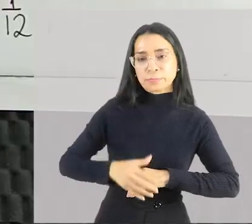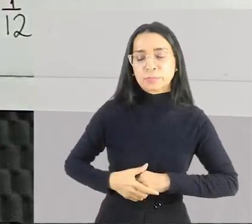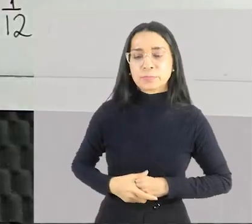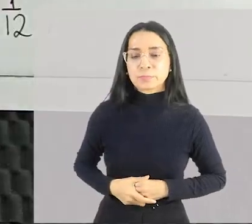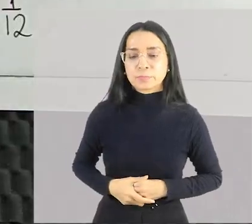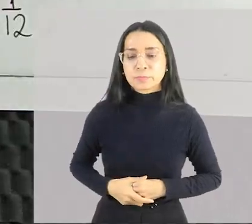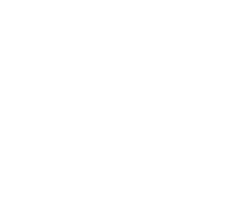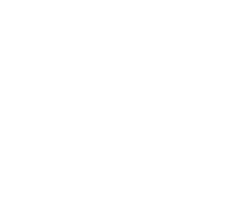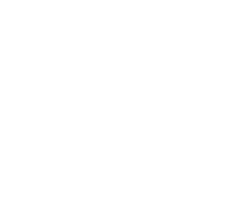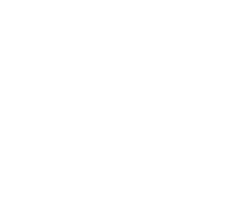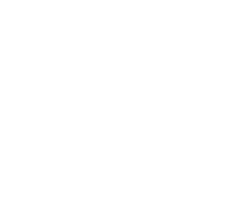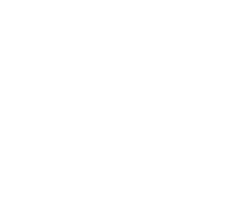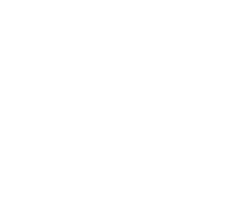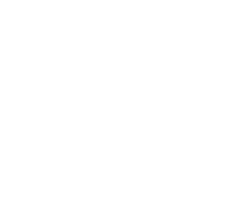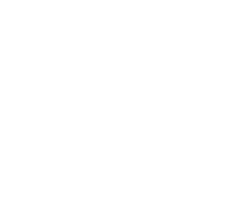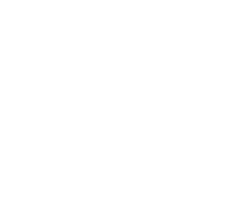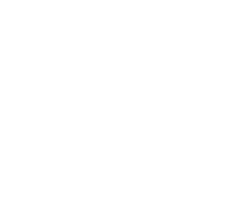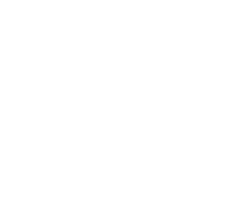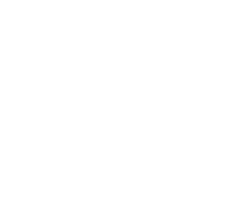a